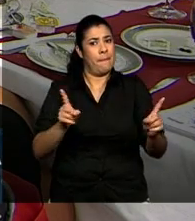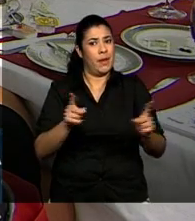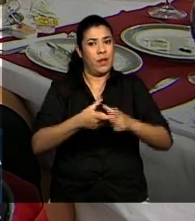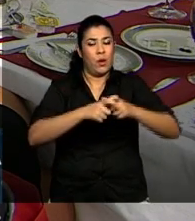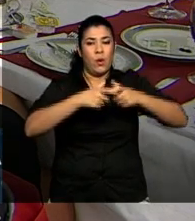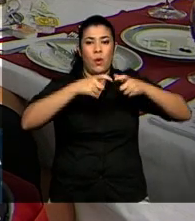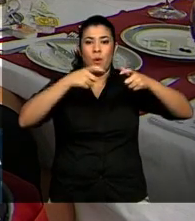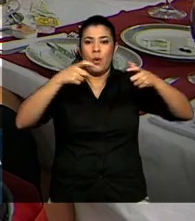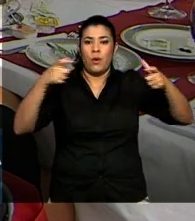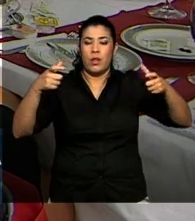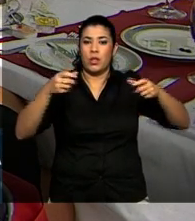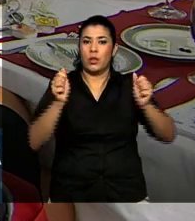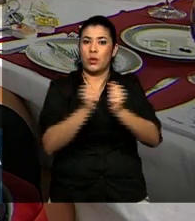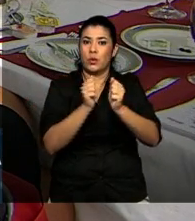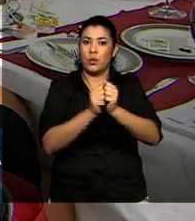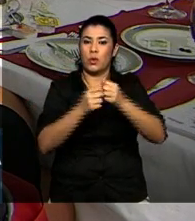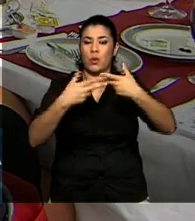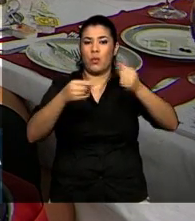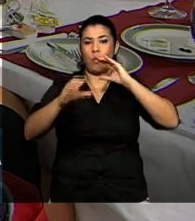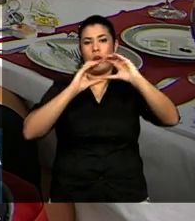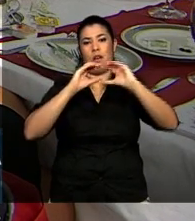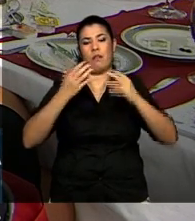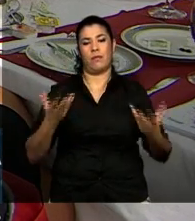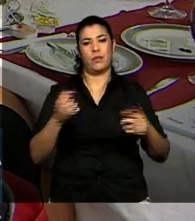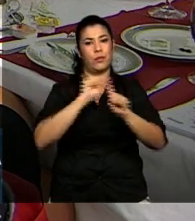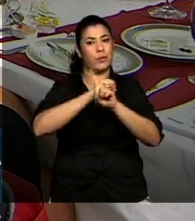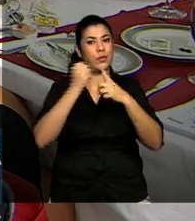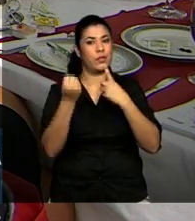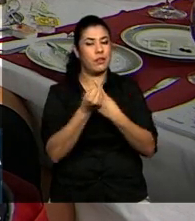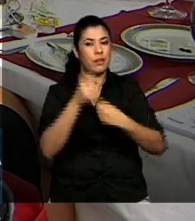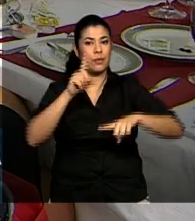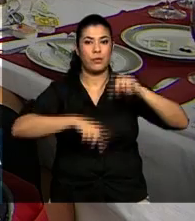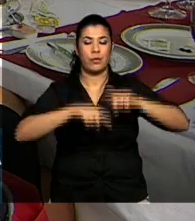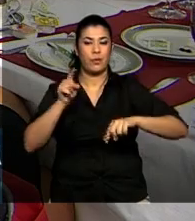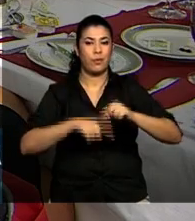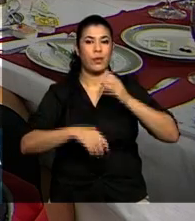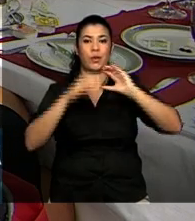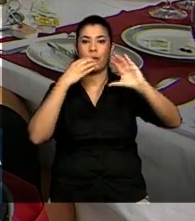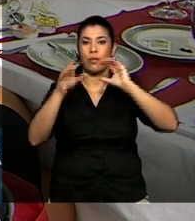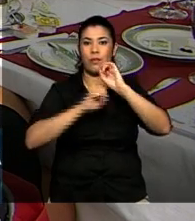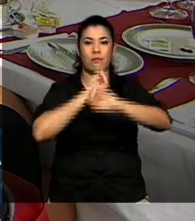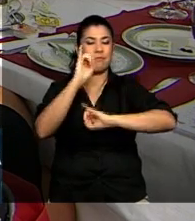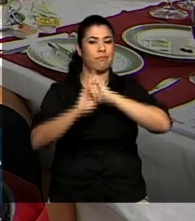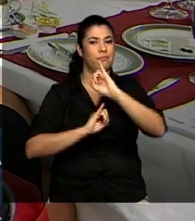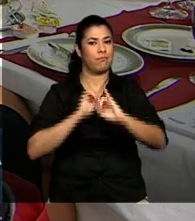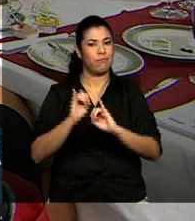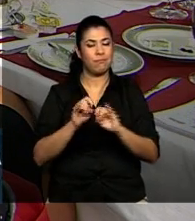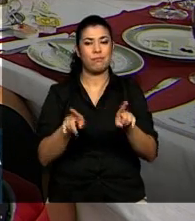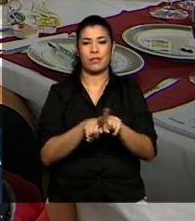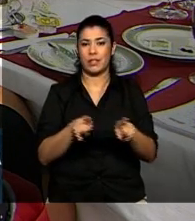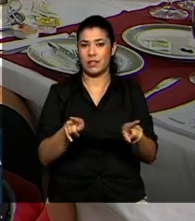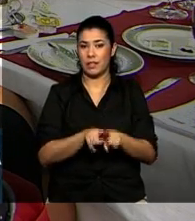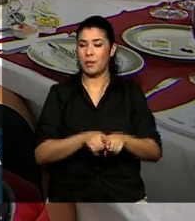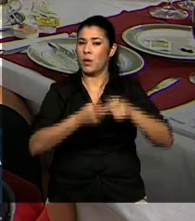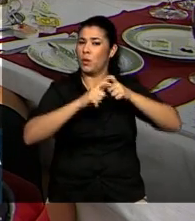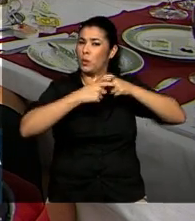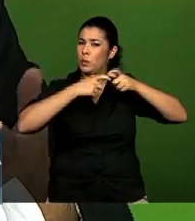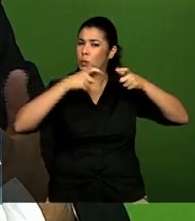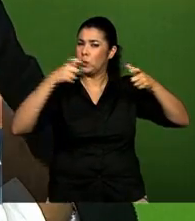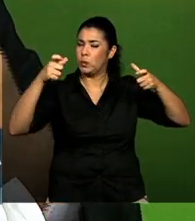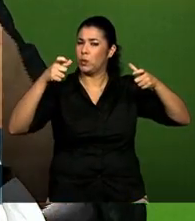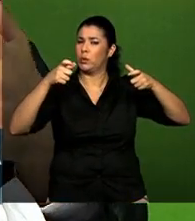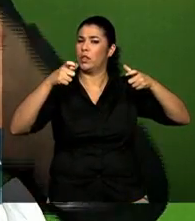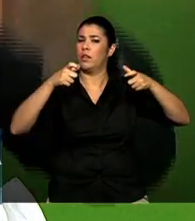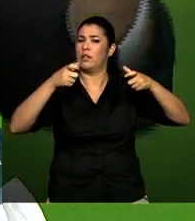através das mídias sociais eh dos instrumentos de comunicação digital para para o crescente